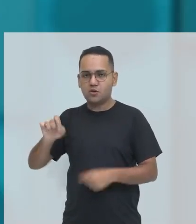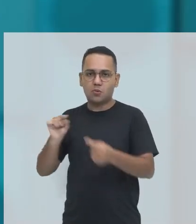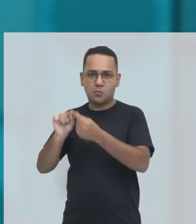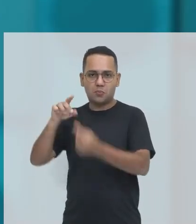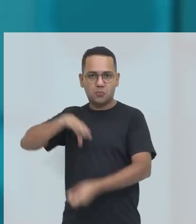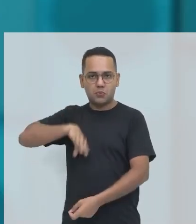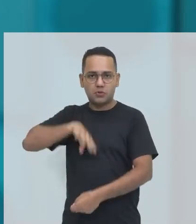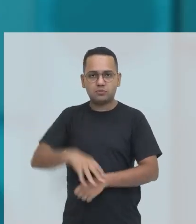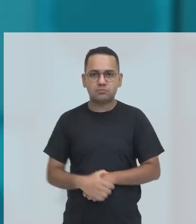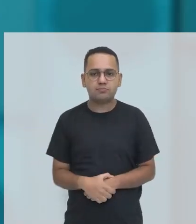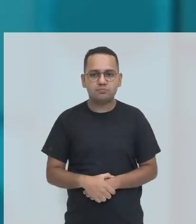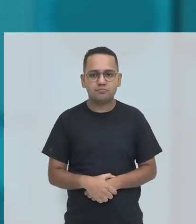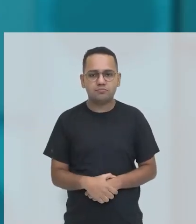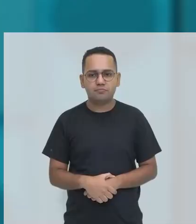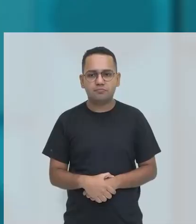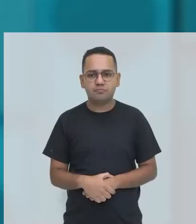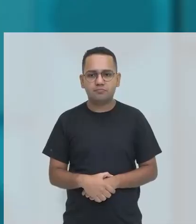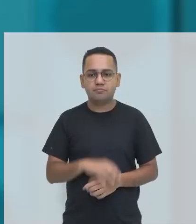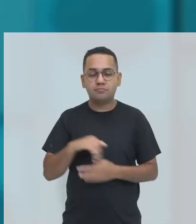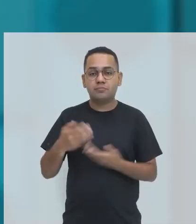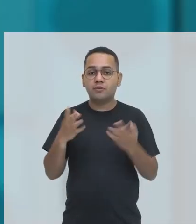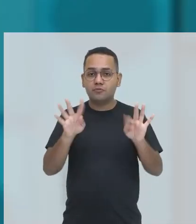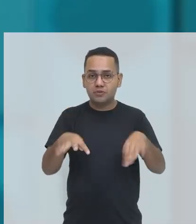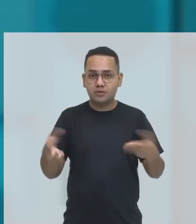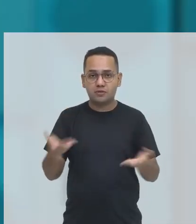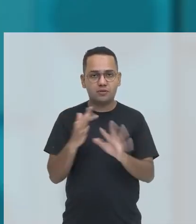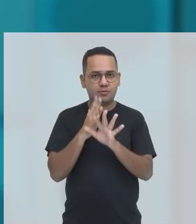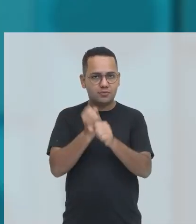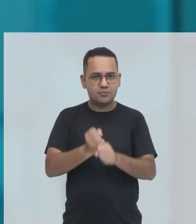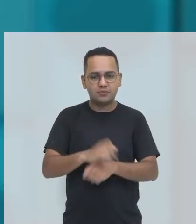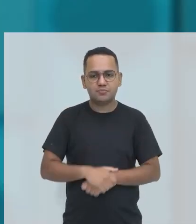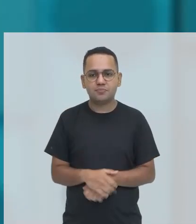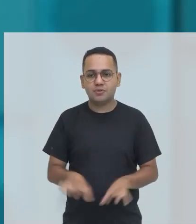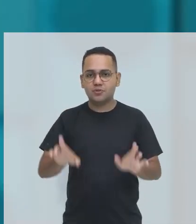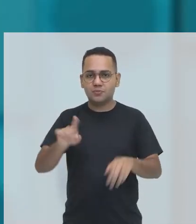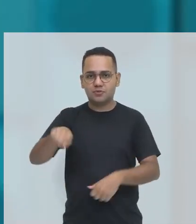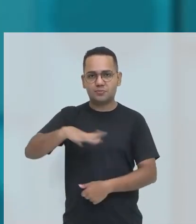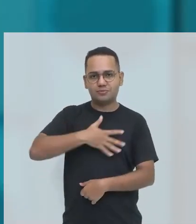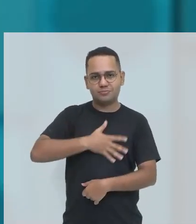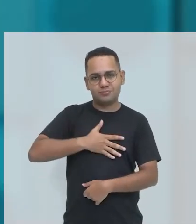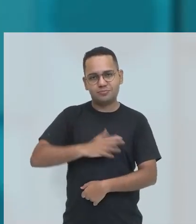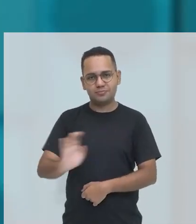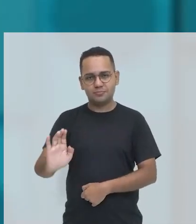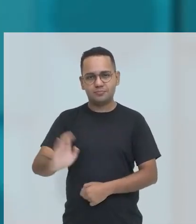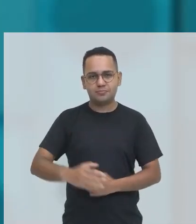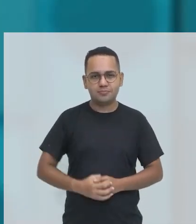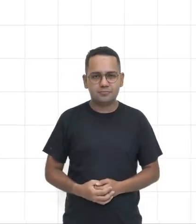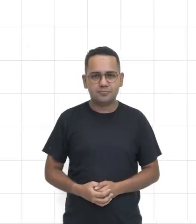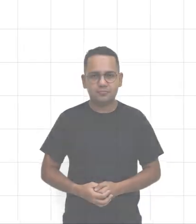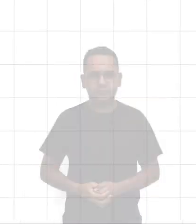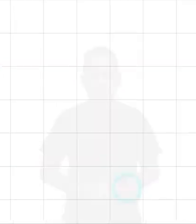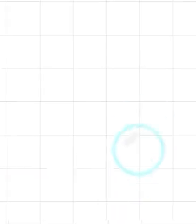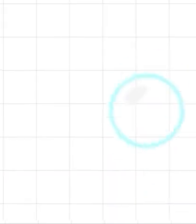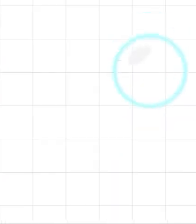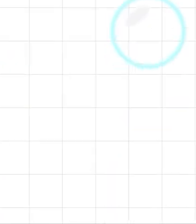portuguesa. Tá certo, gente? Bom, assim nós finalizamos a nossa revisão. Espero que vocês tenham gostado e a gente se vê por aí.